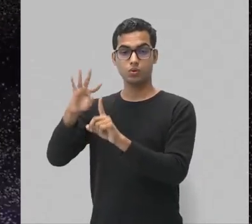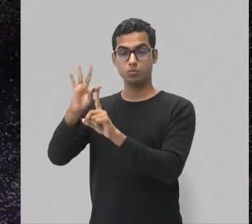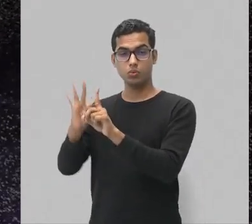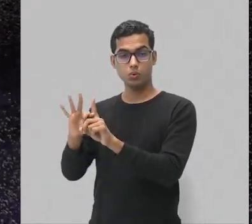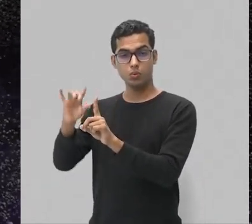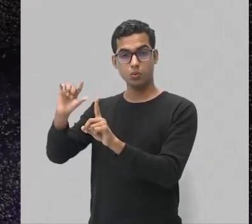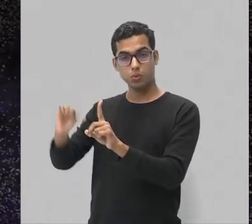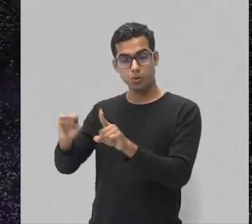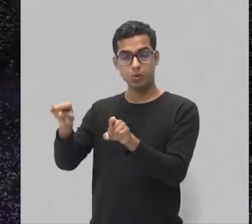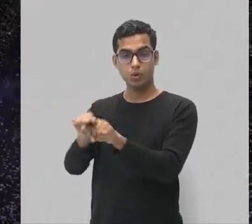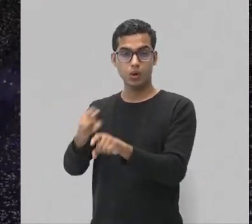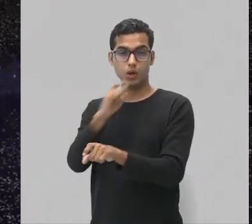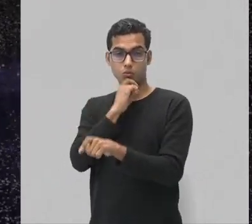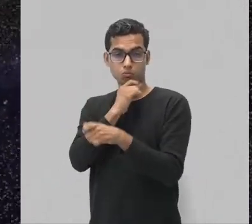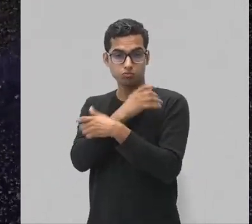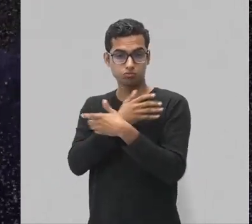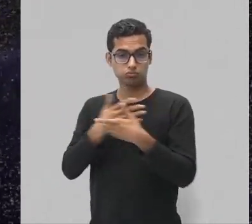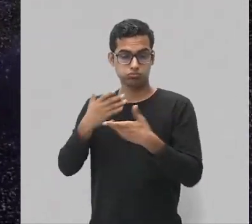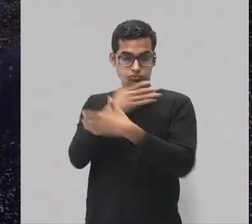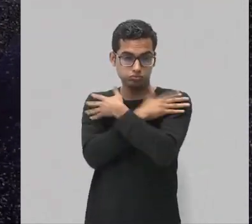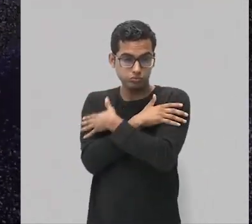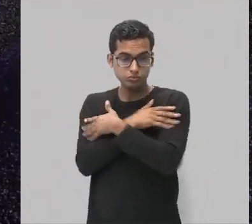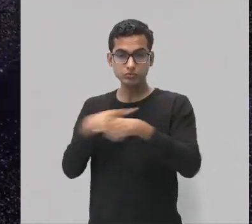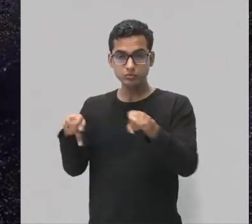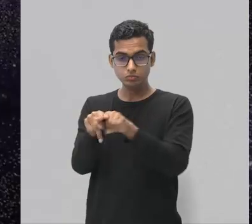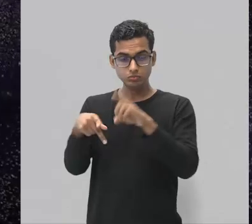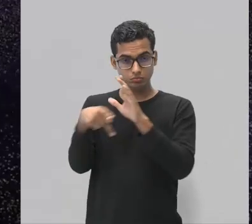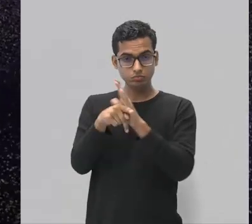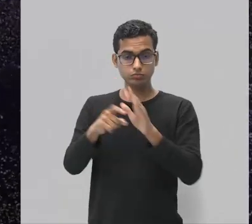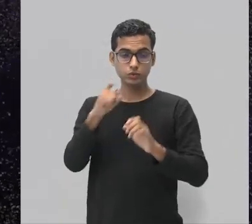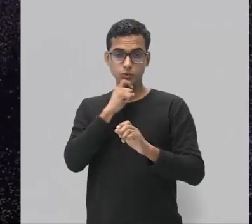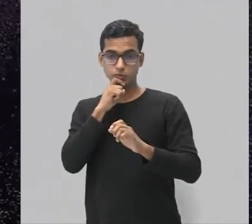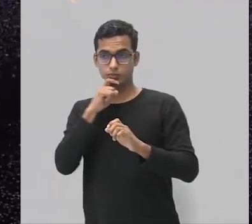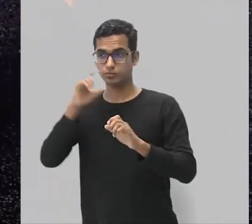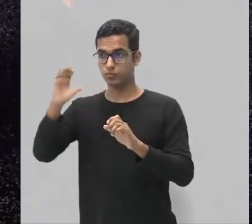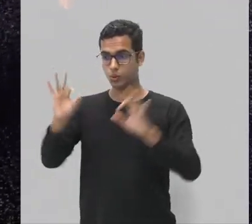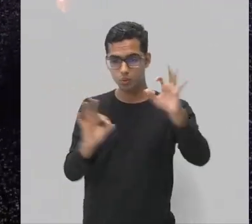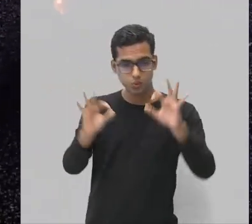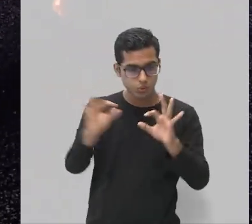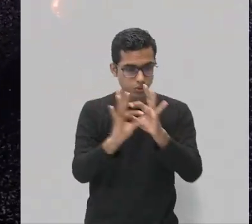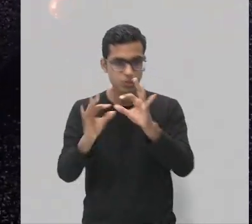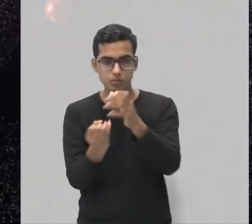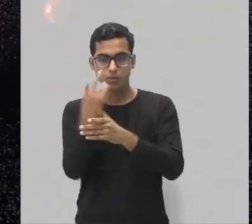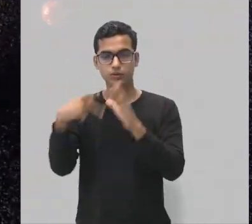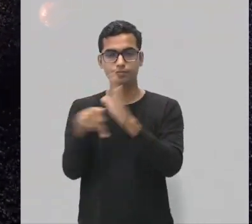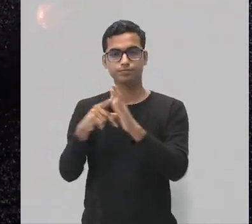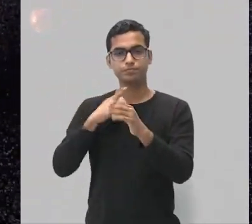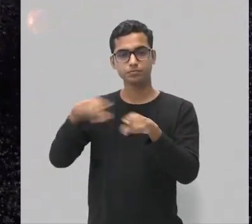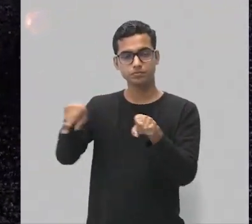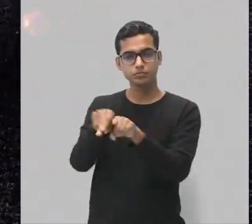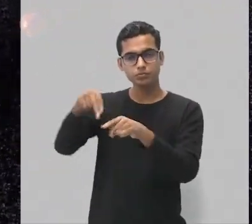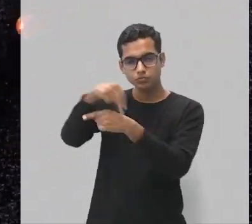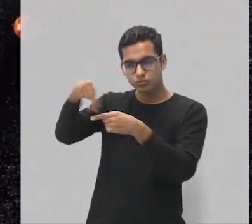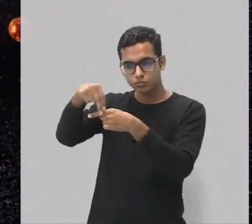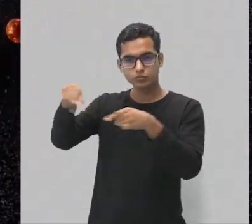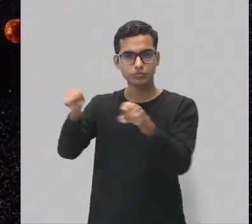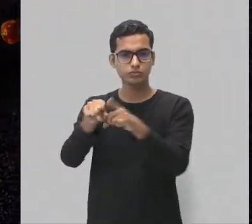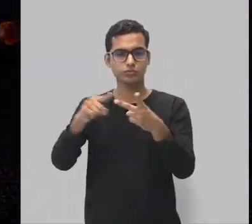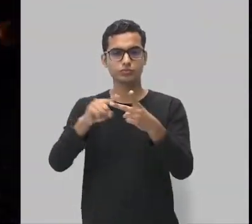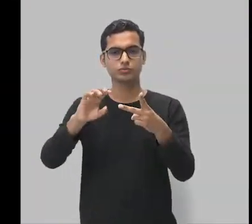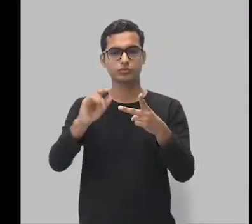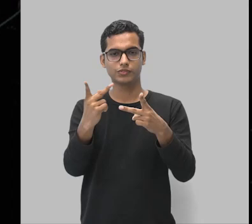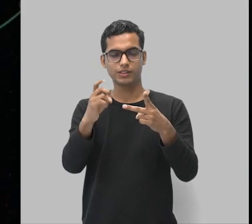baixas. As partículas de gelo juntaram-se umas às outras, atraindo hidrogênio, hélio e outros gases.